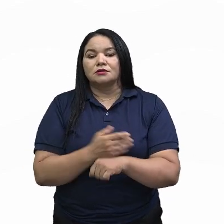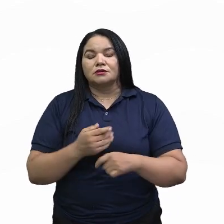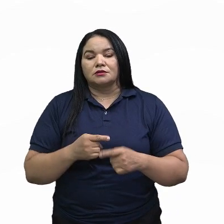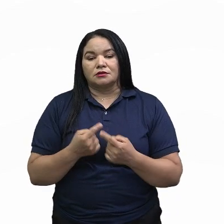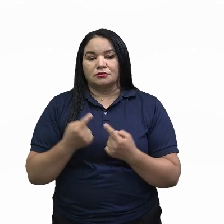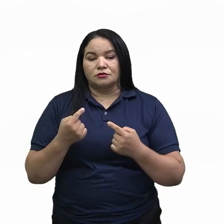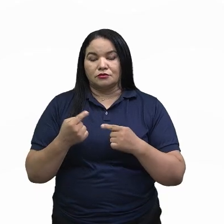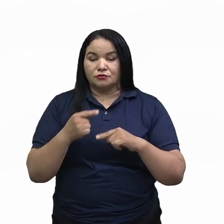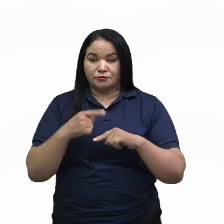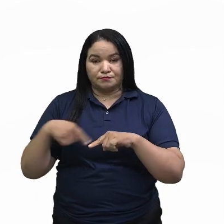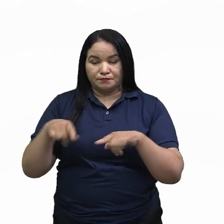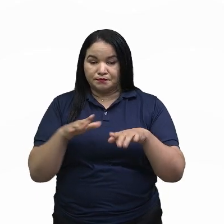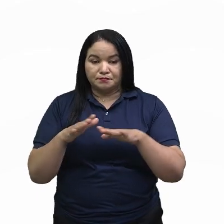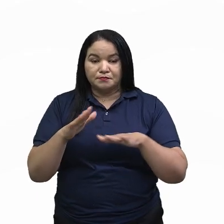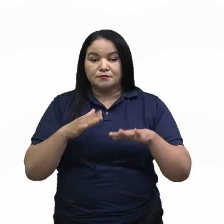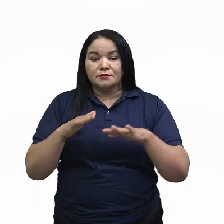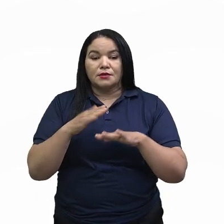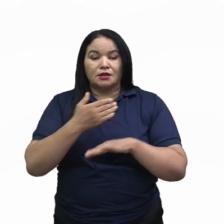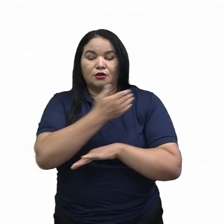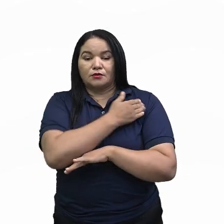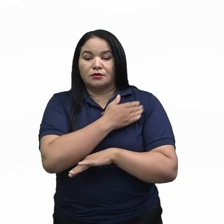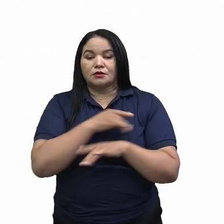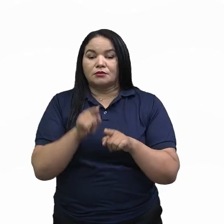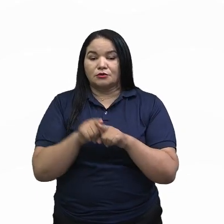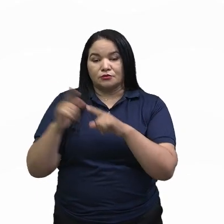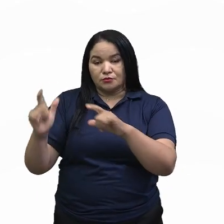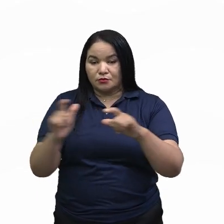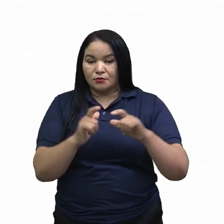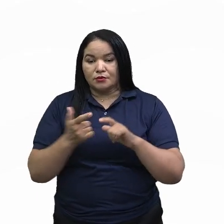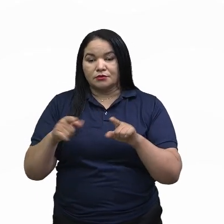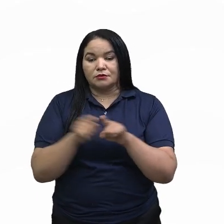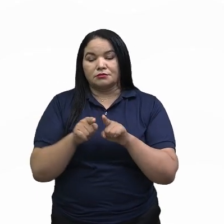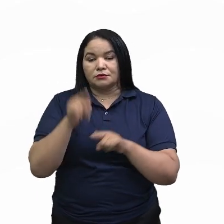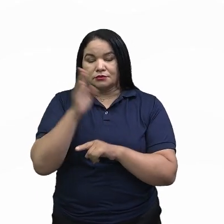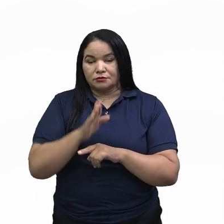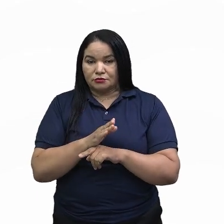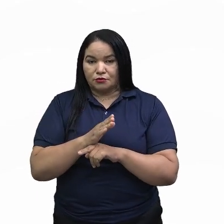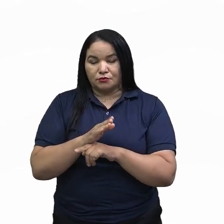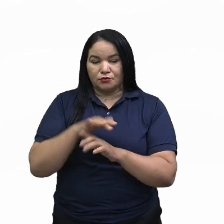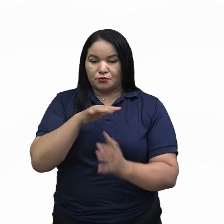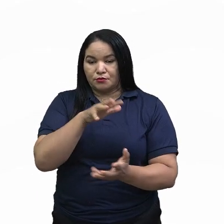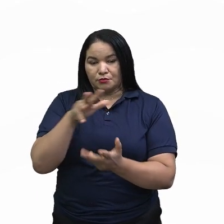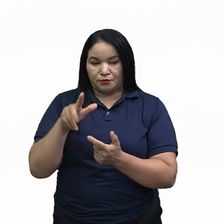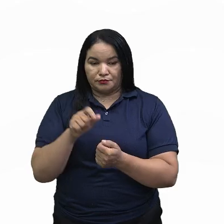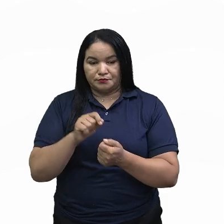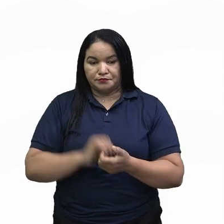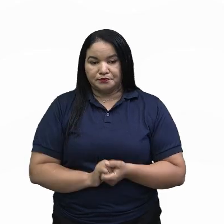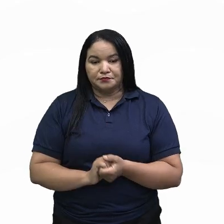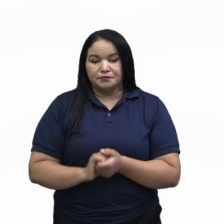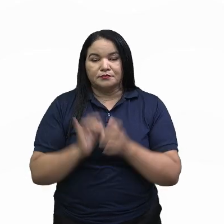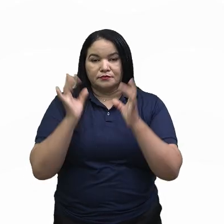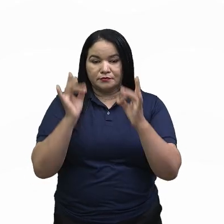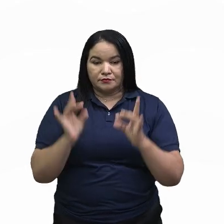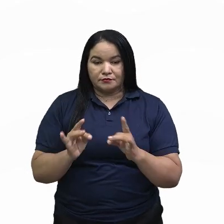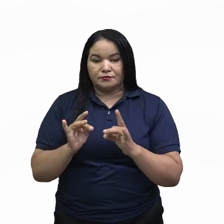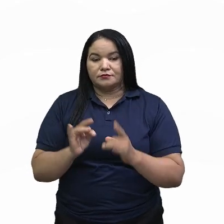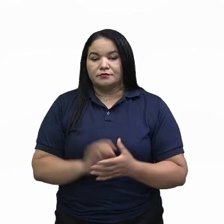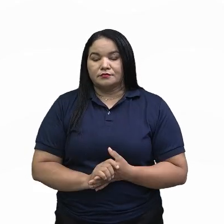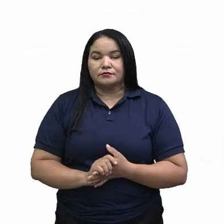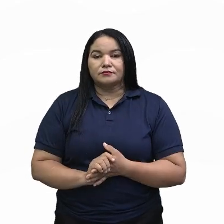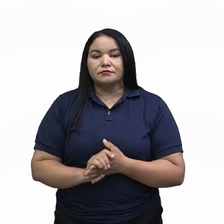discriminação e intolerância no âmbito local, nacional e global.